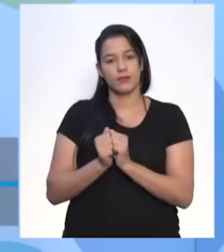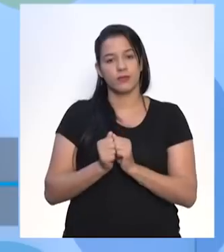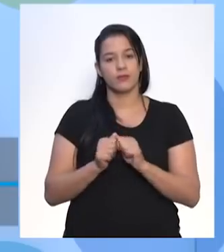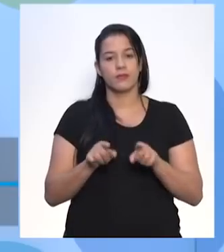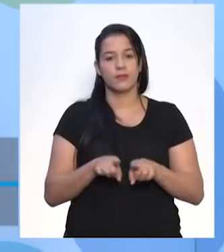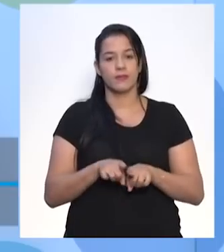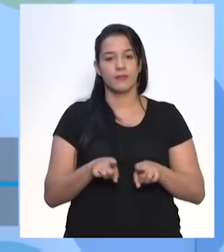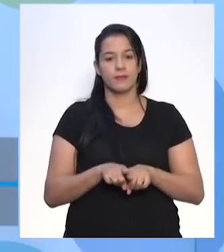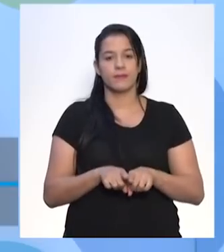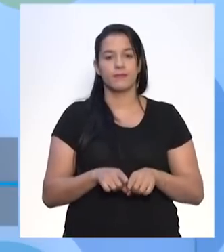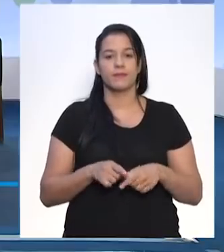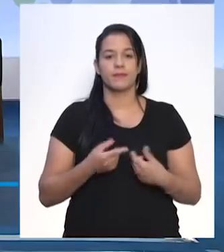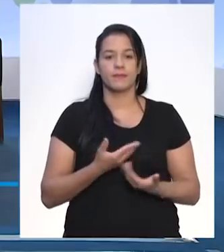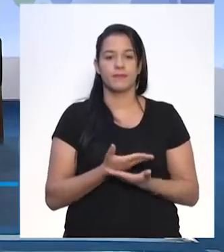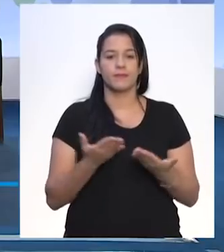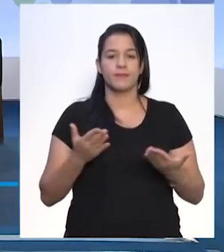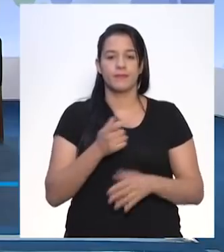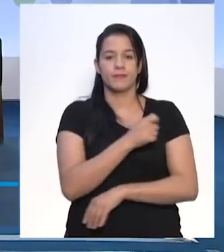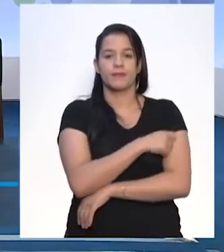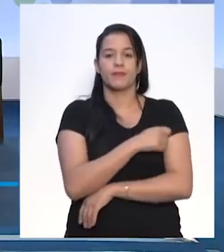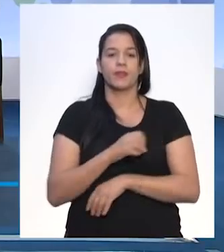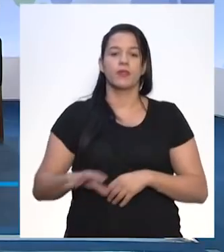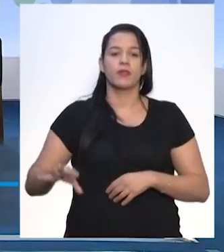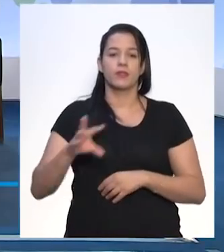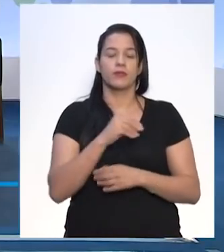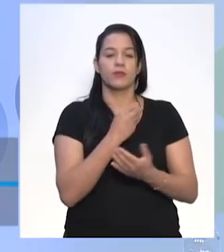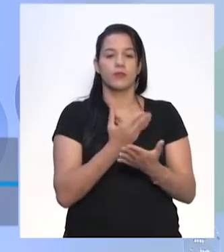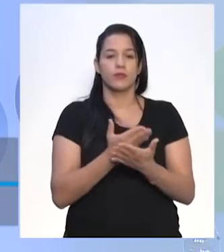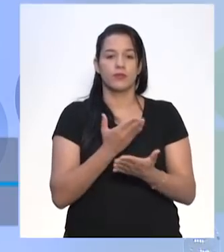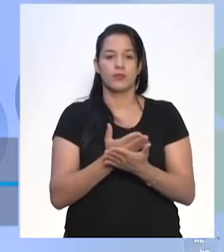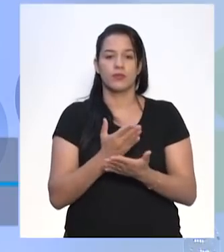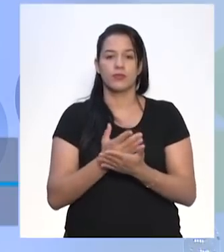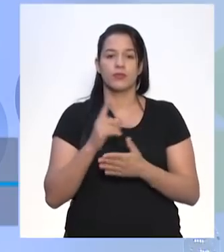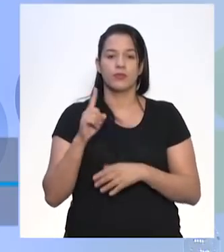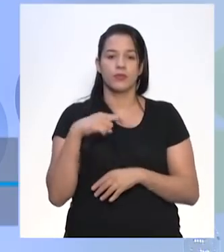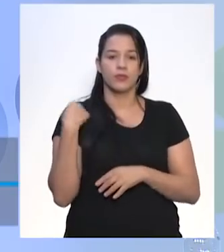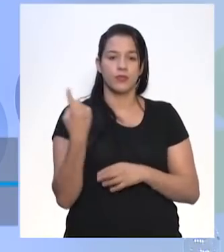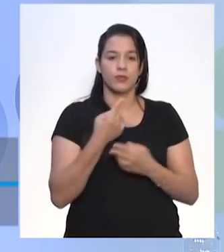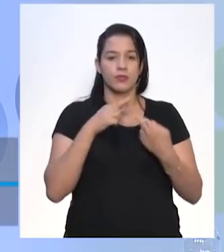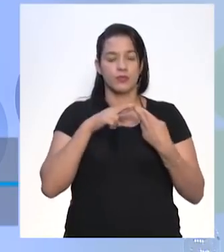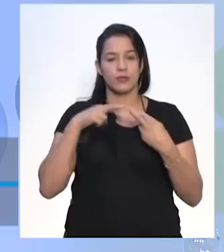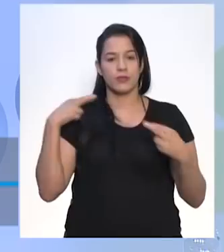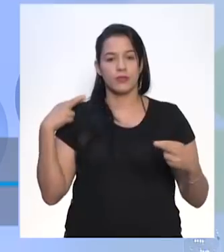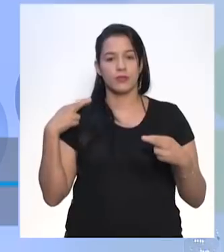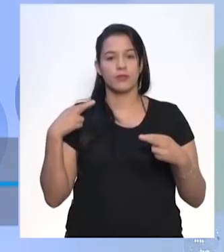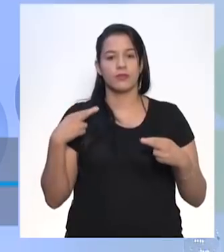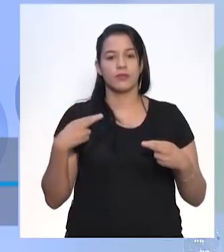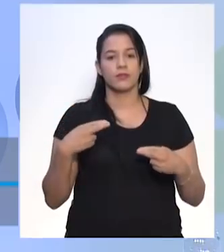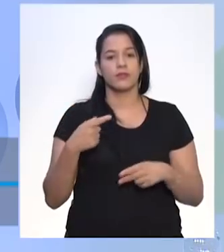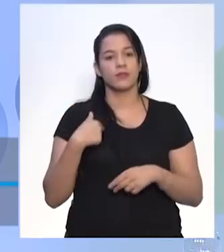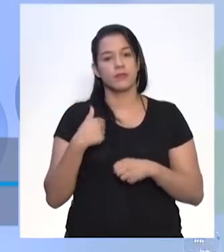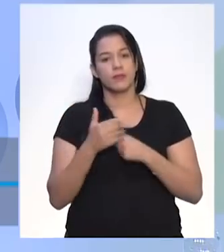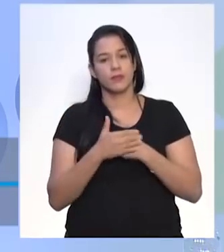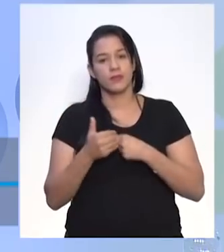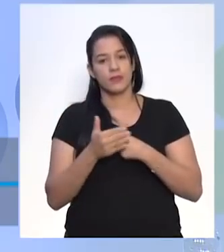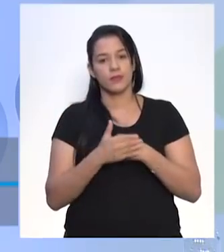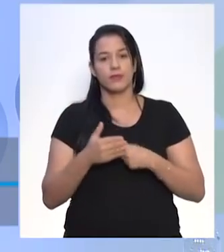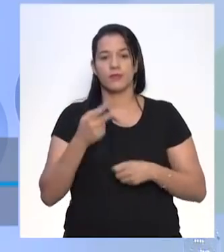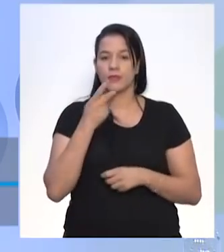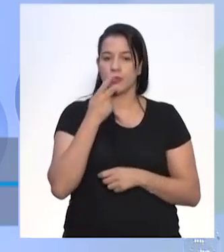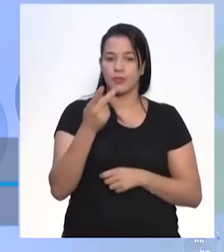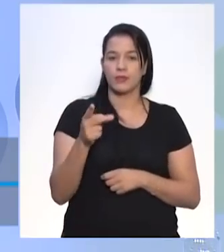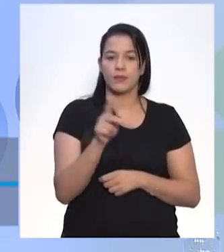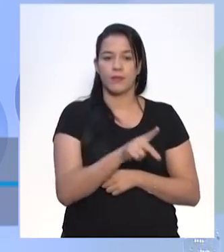lado, representando, né, a todos os estudantes da nossa rede e também com muito carinho me reportando